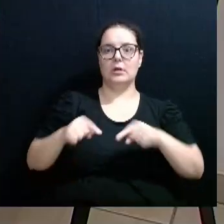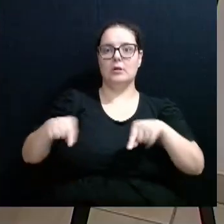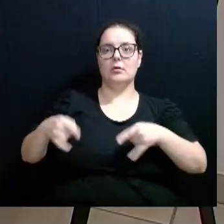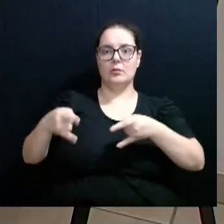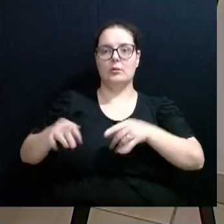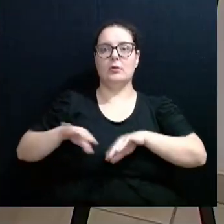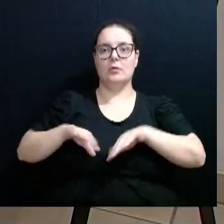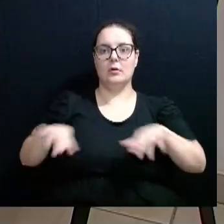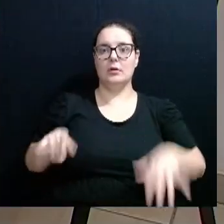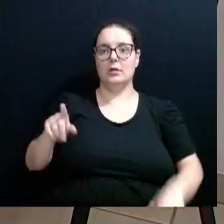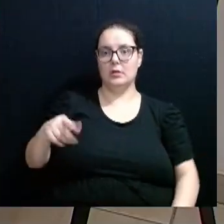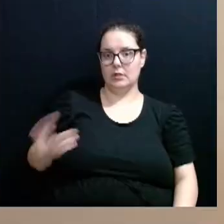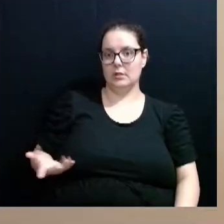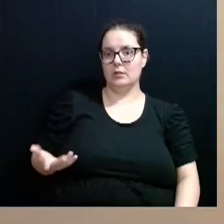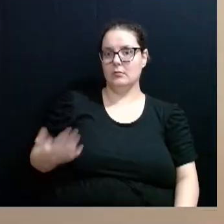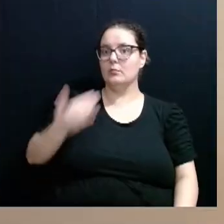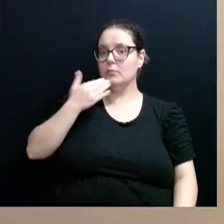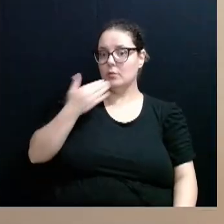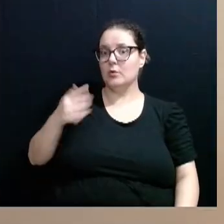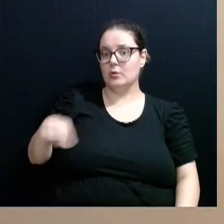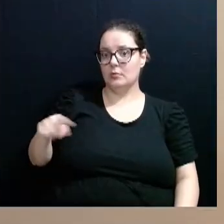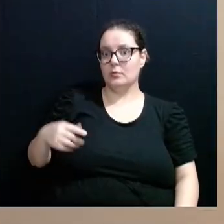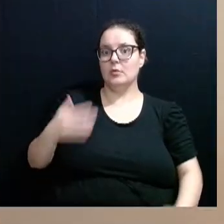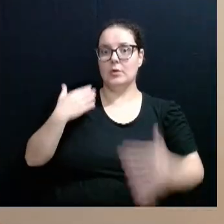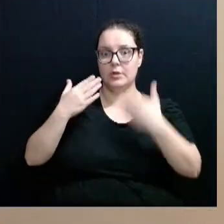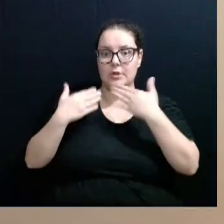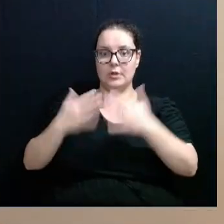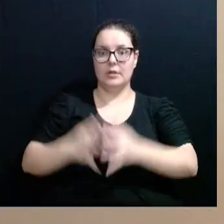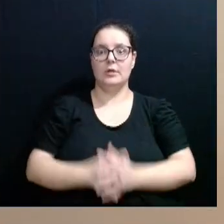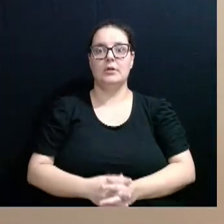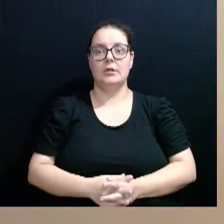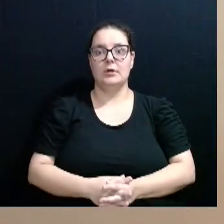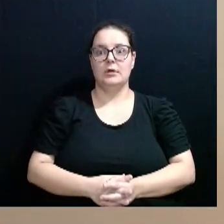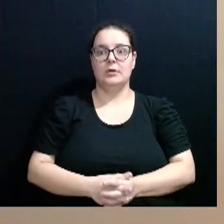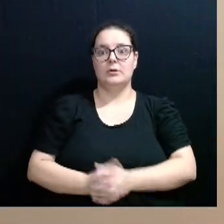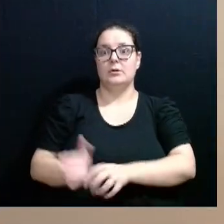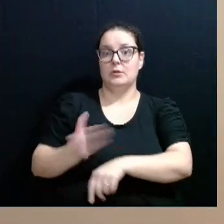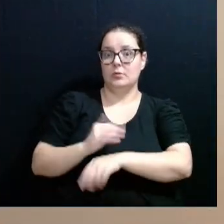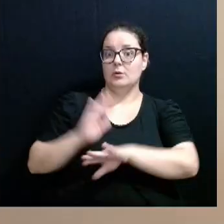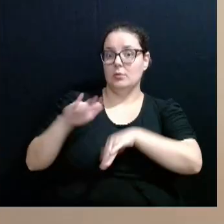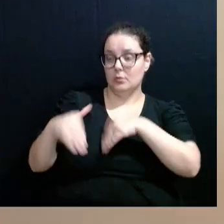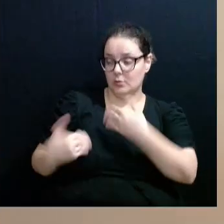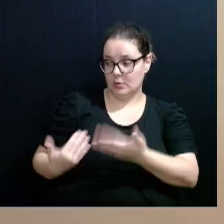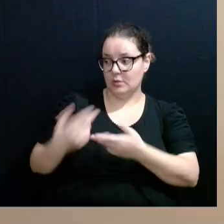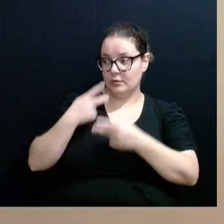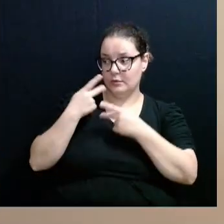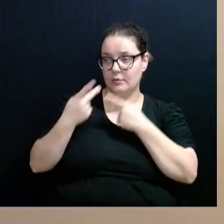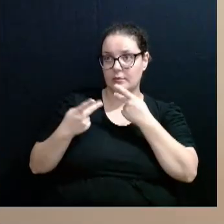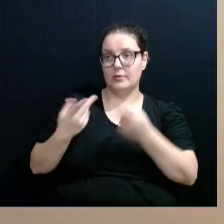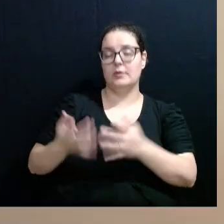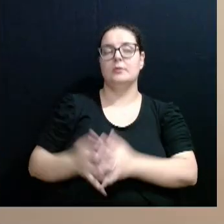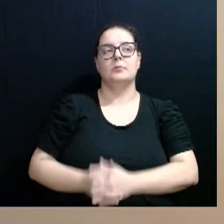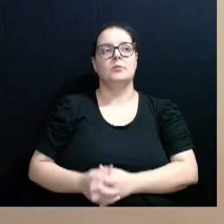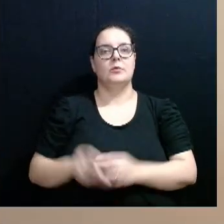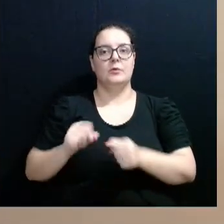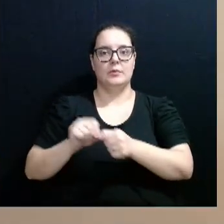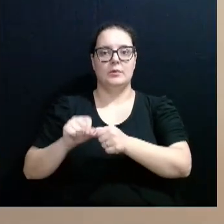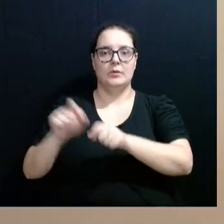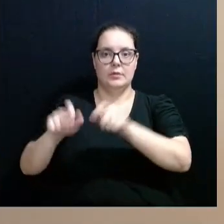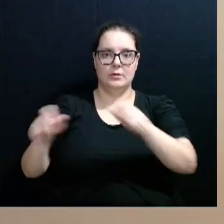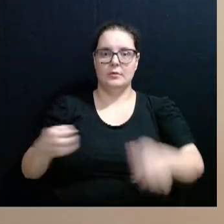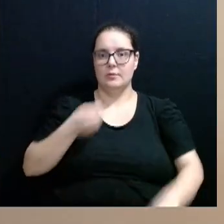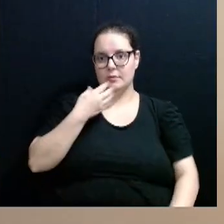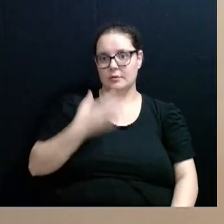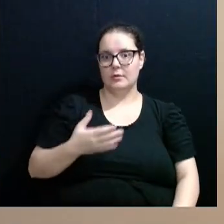pedido para elas. Eu estava até conversando com você antes, né? Quando a gente vai fazer o bem para as pessoas, a gente não pode achar que a gente sabe o que é bom para elas. A gente